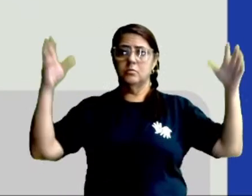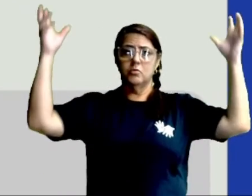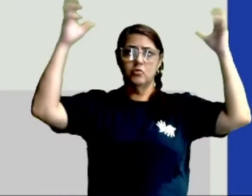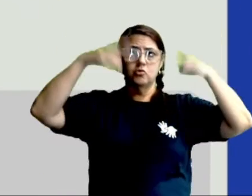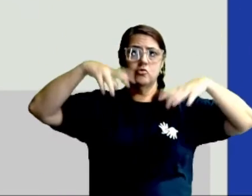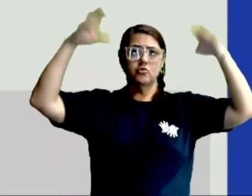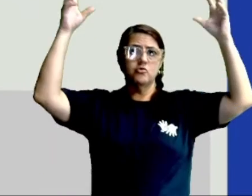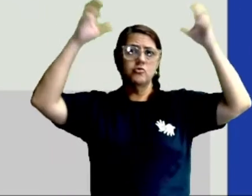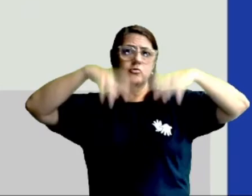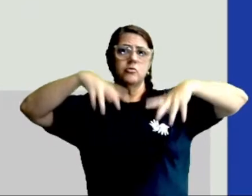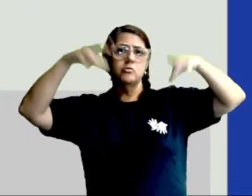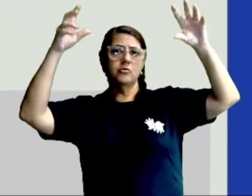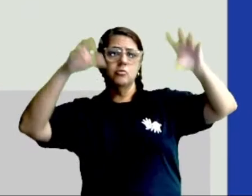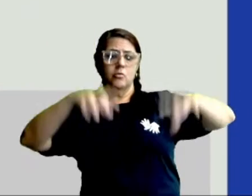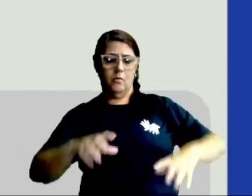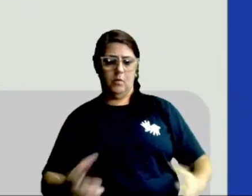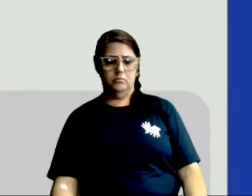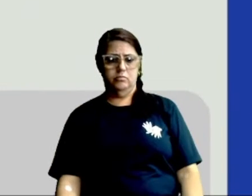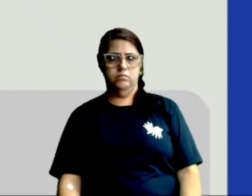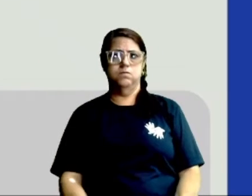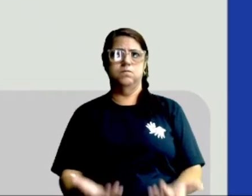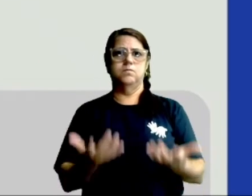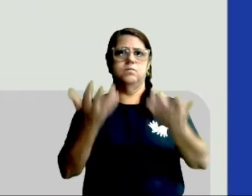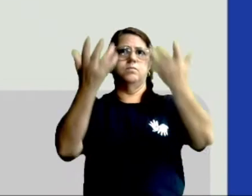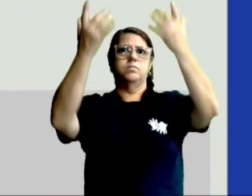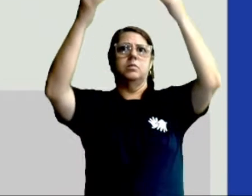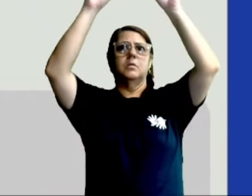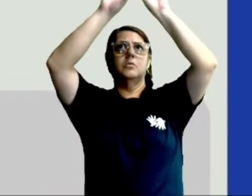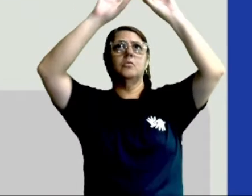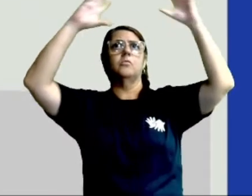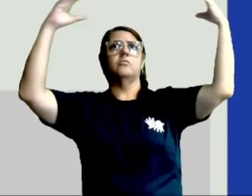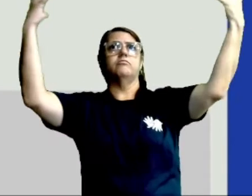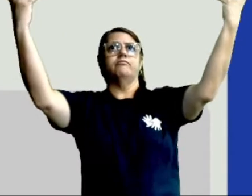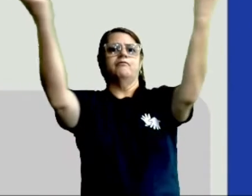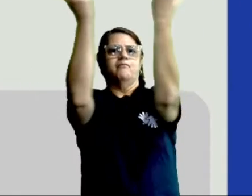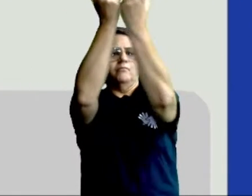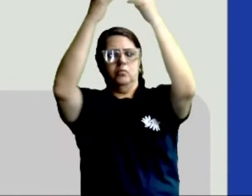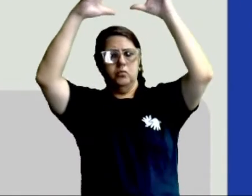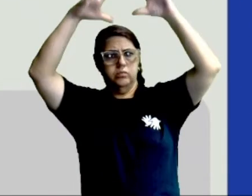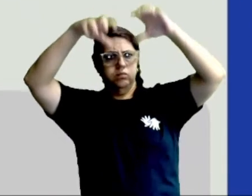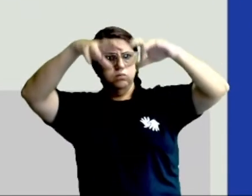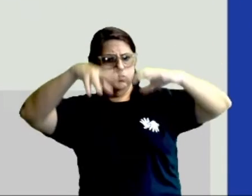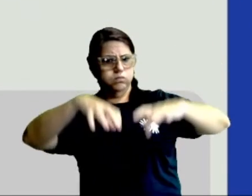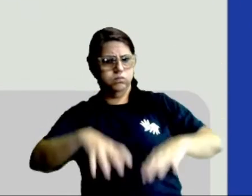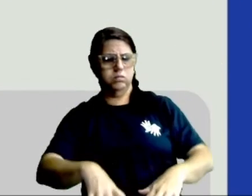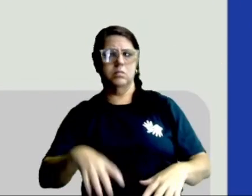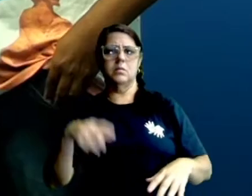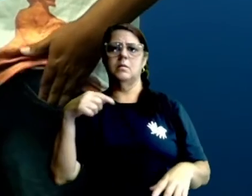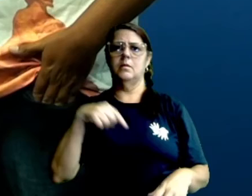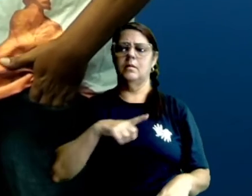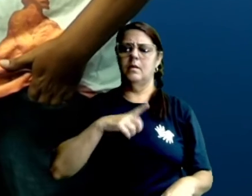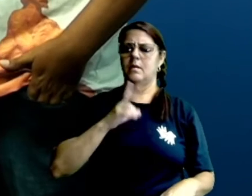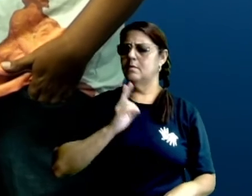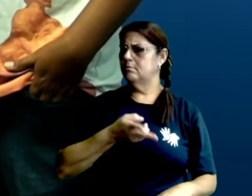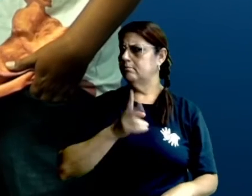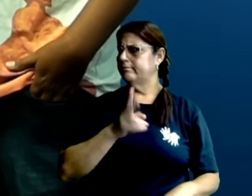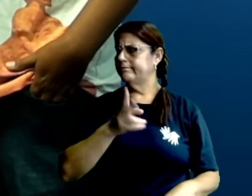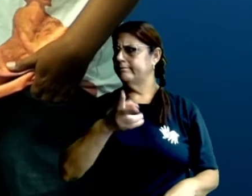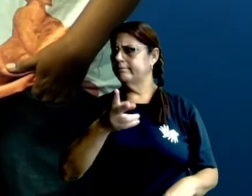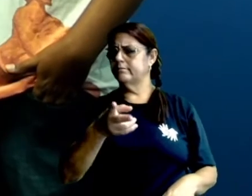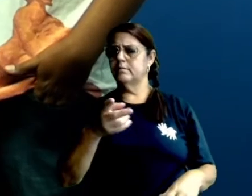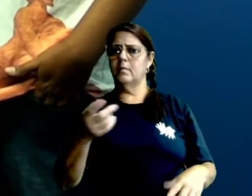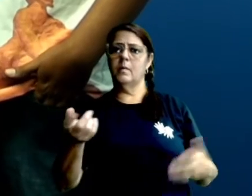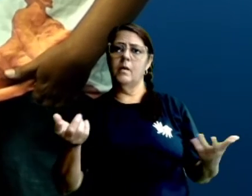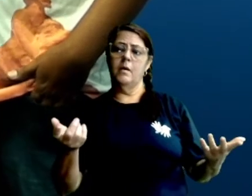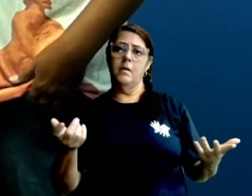forma de chuva sobre a Amazônia, né? Então, por isso que a gente tem muito a presença, né, daquela